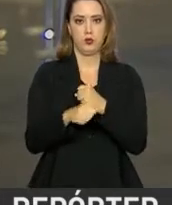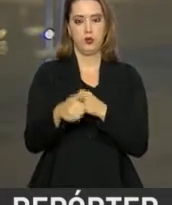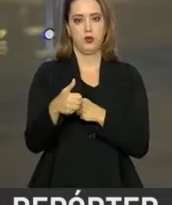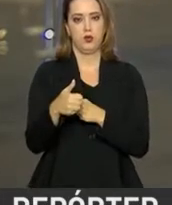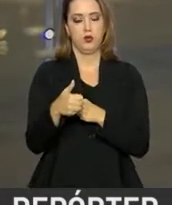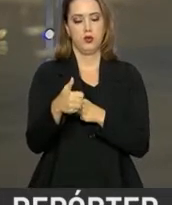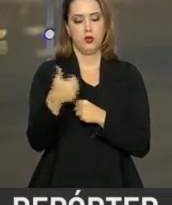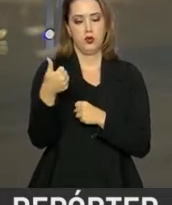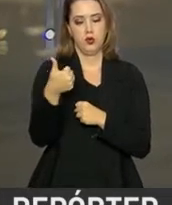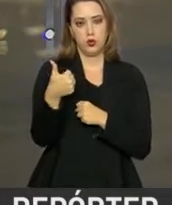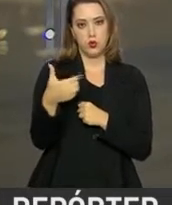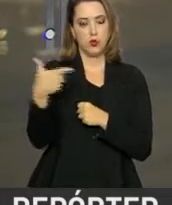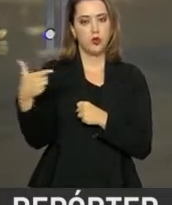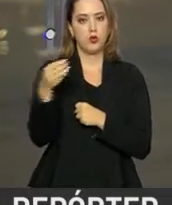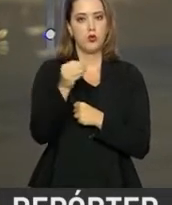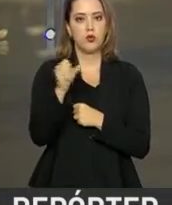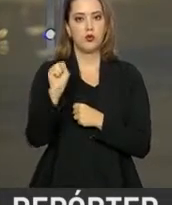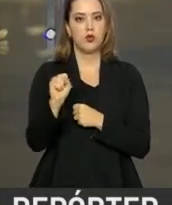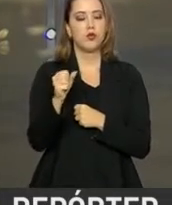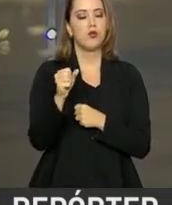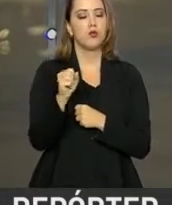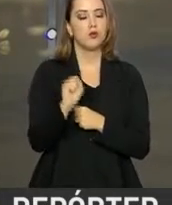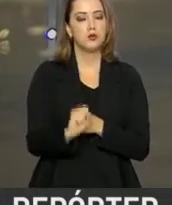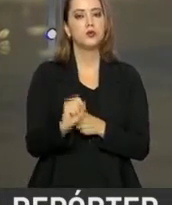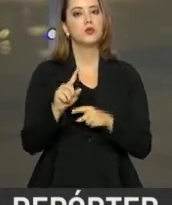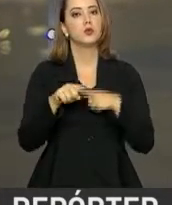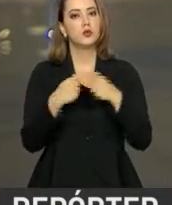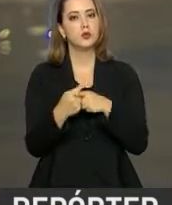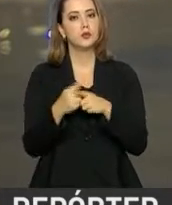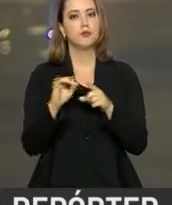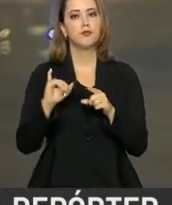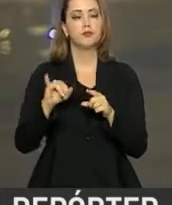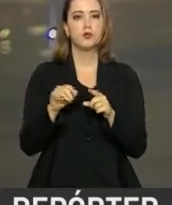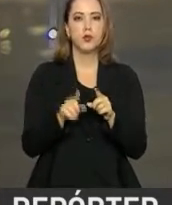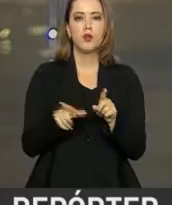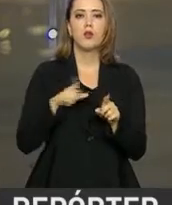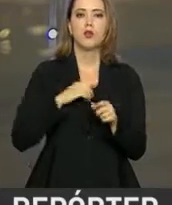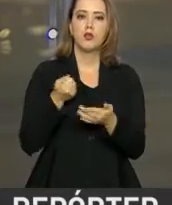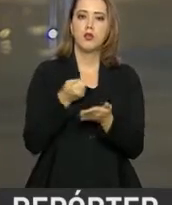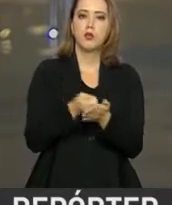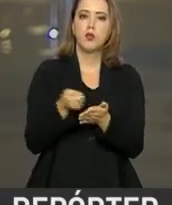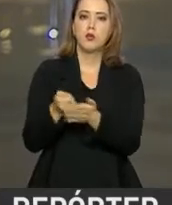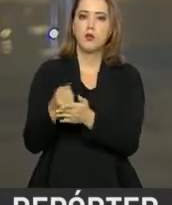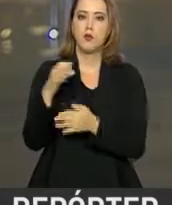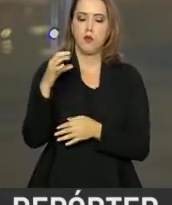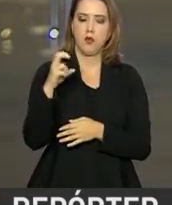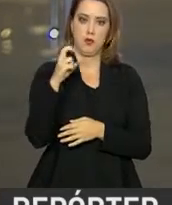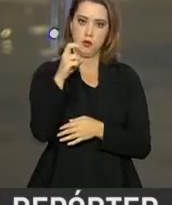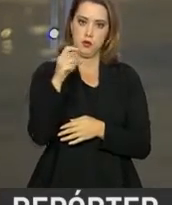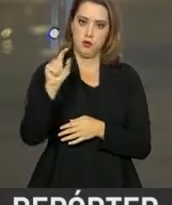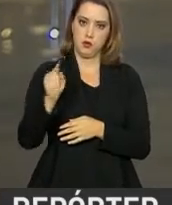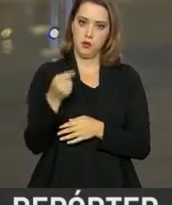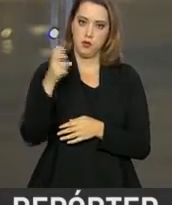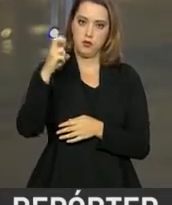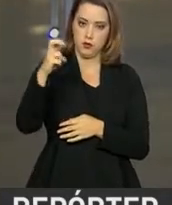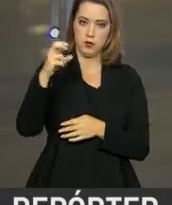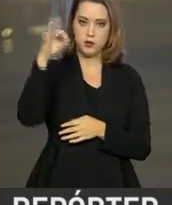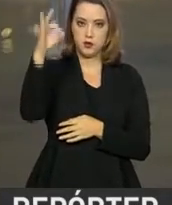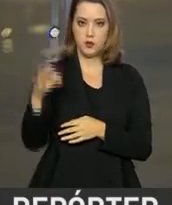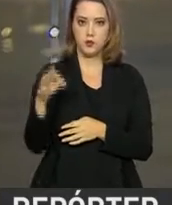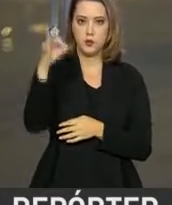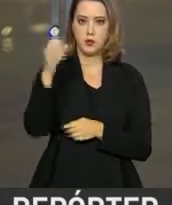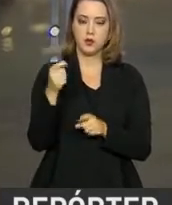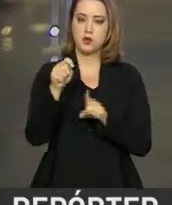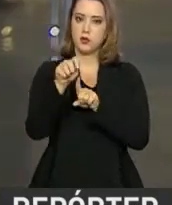essa prestação mensal vai ser recompostos conta com cerca de 56 por cento ao mês até chegar a até